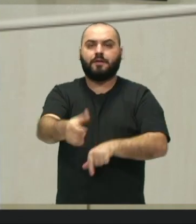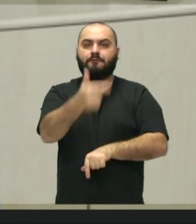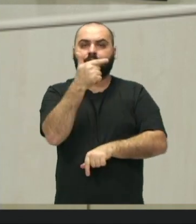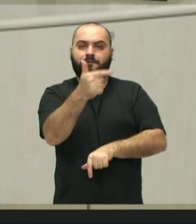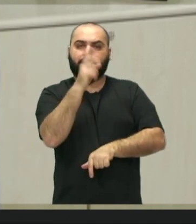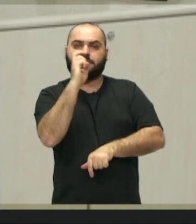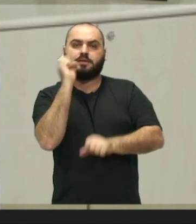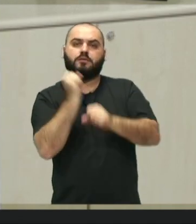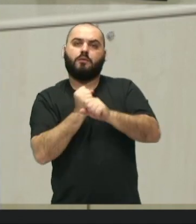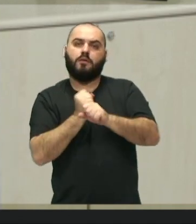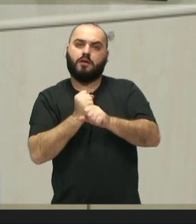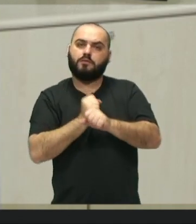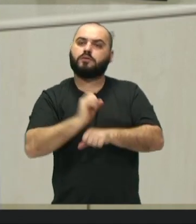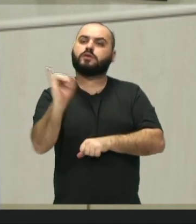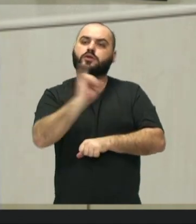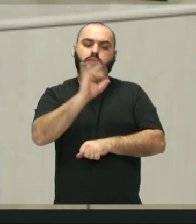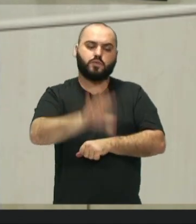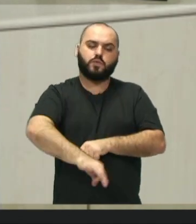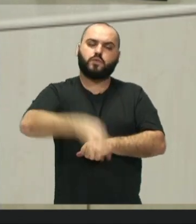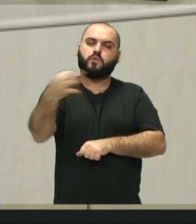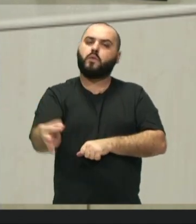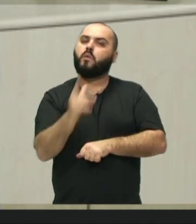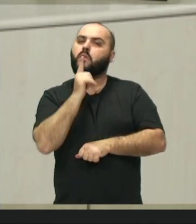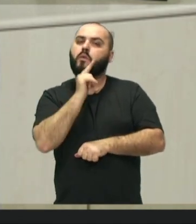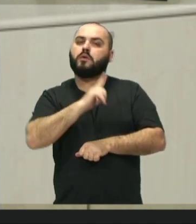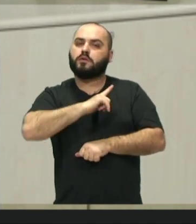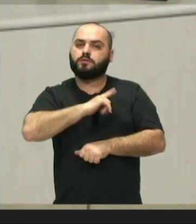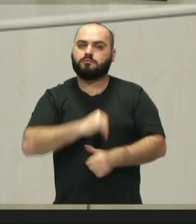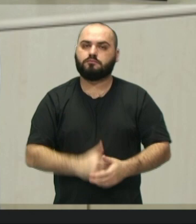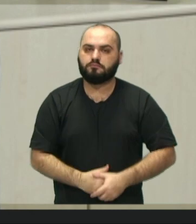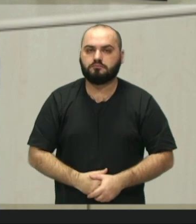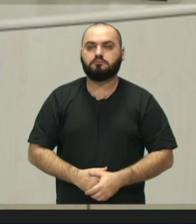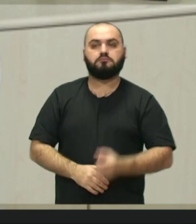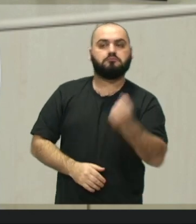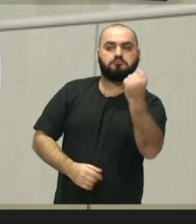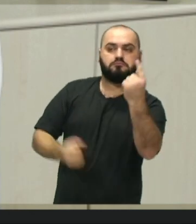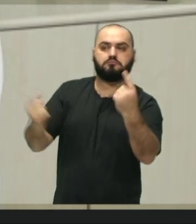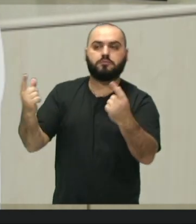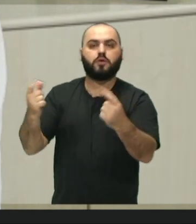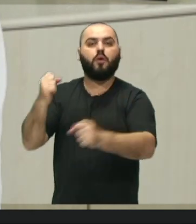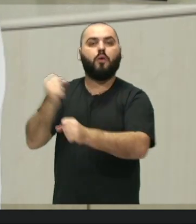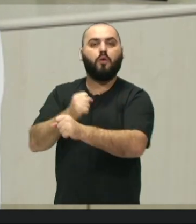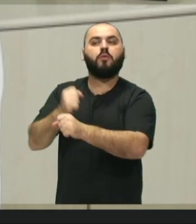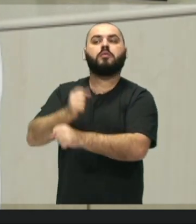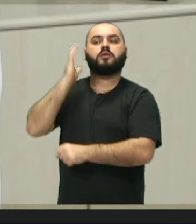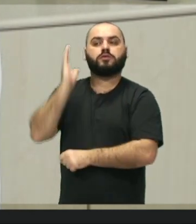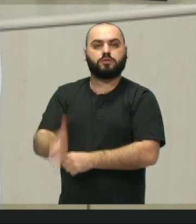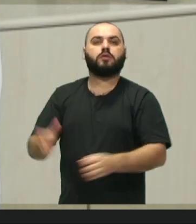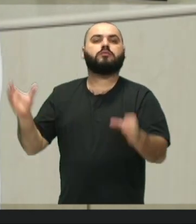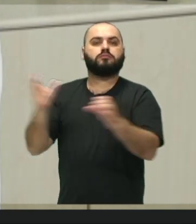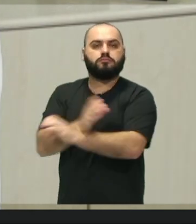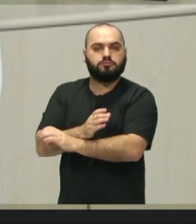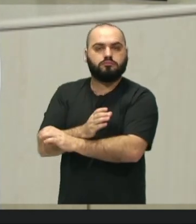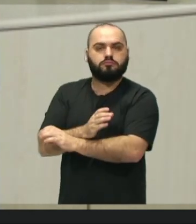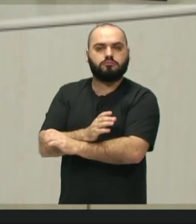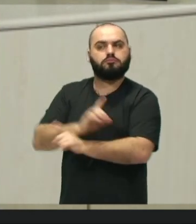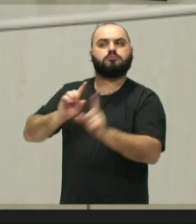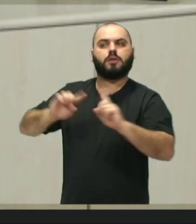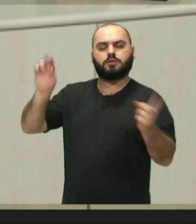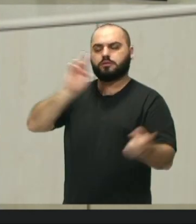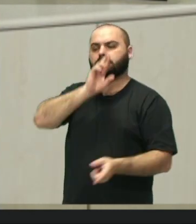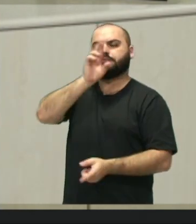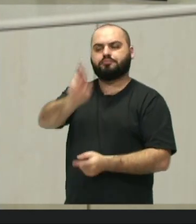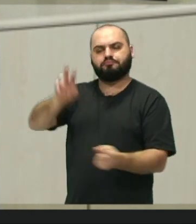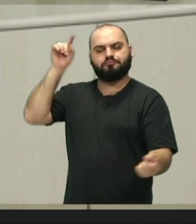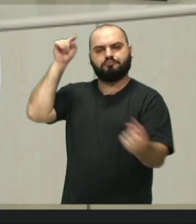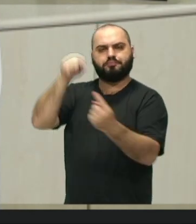anos. A parte dessas obras já estão concluídas, então, respondendo mais objetivamente a tua pergunta, onde a gente tem